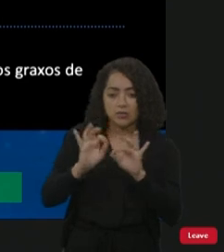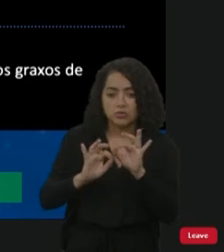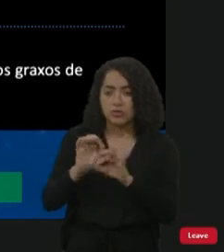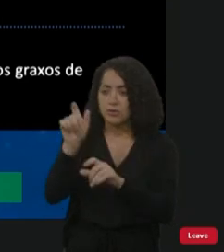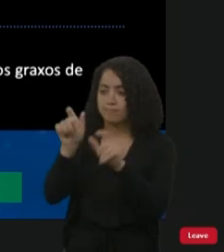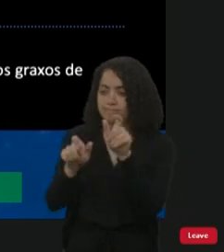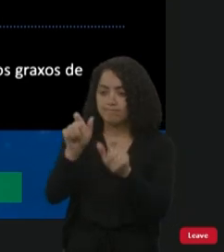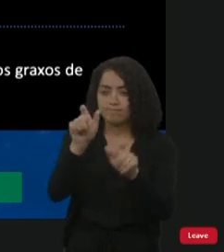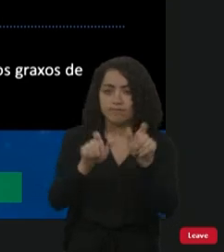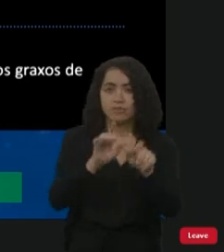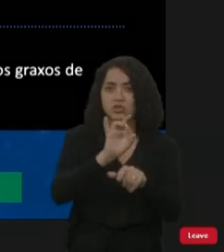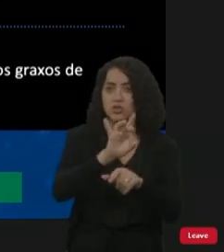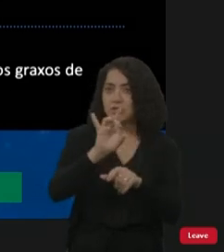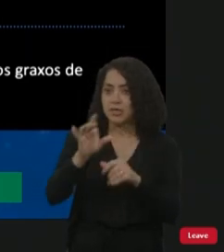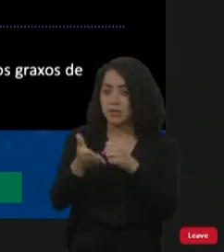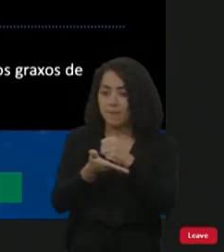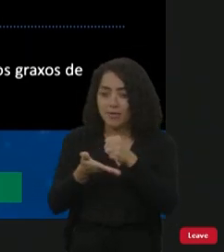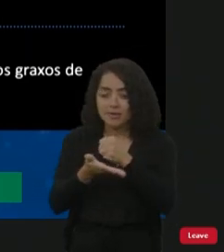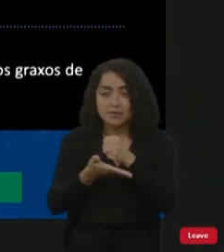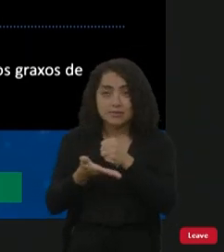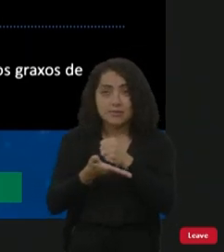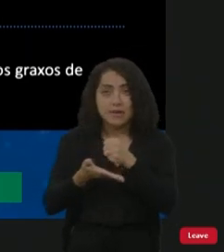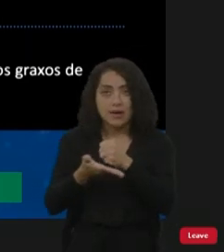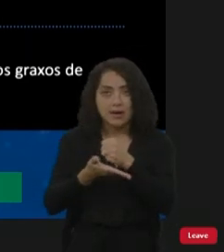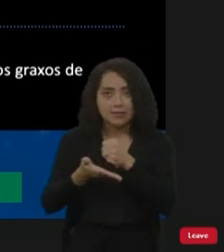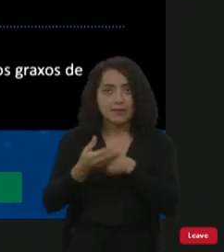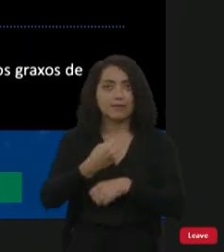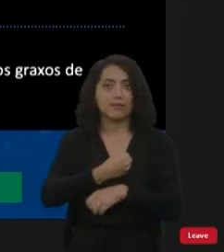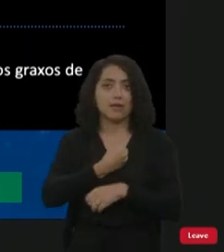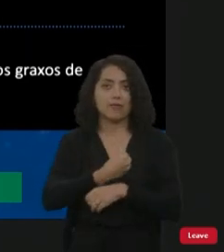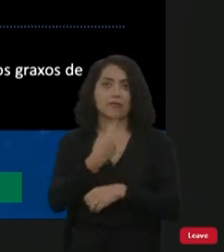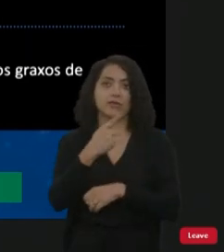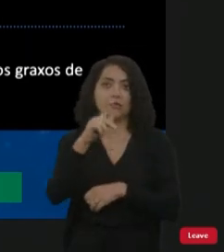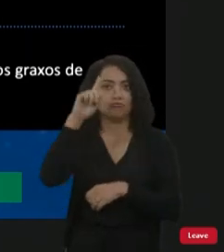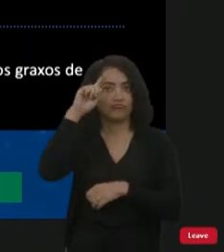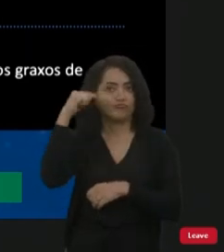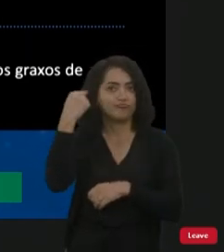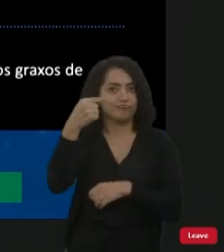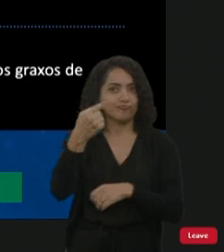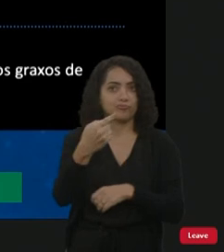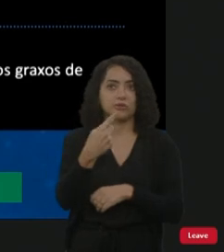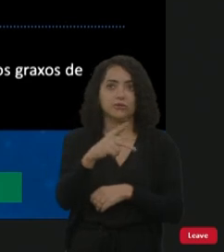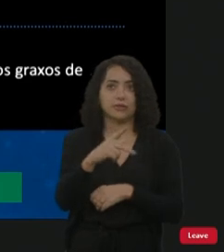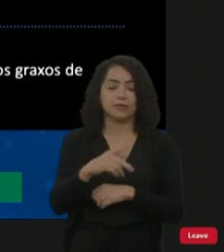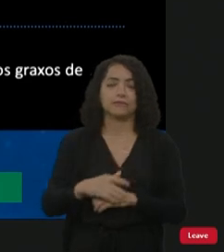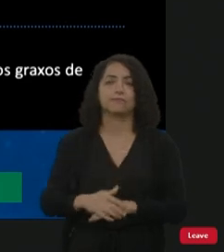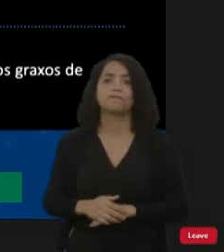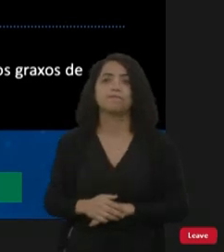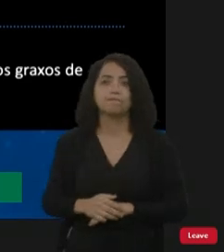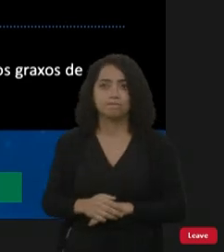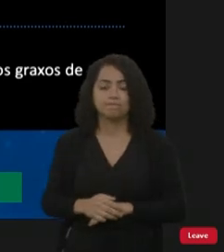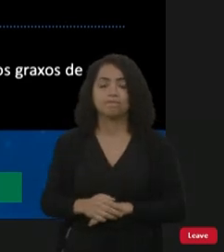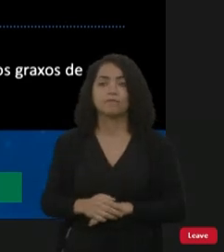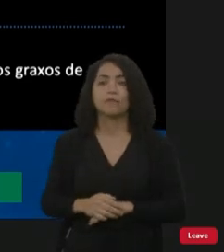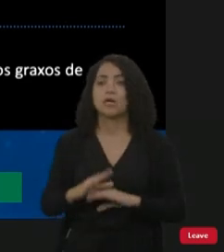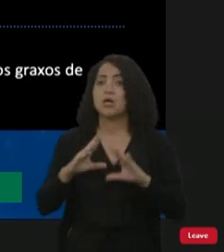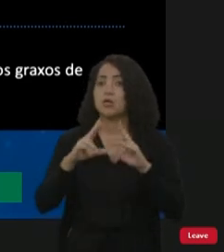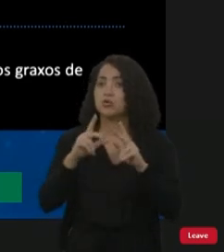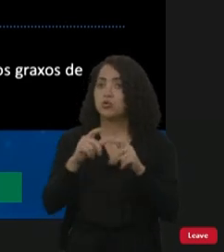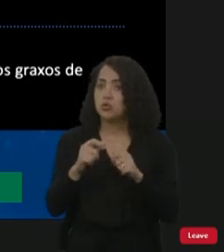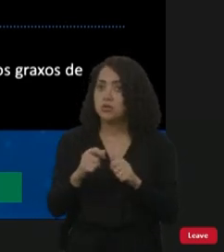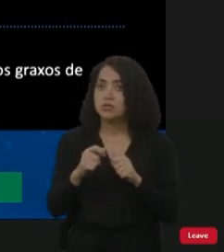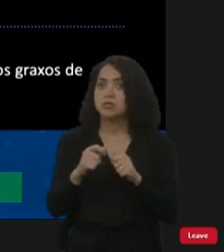e baseada na vida, no dia a dia daquele paciente, tá? Então, todas essas situações